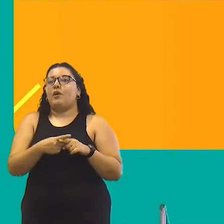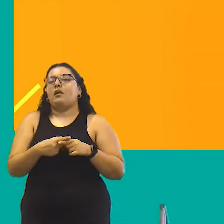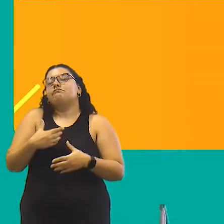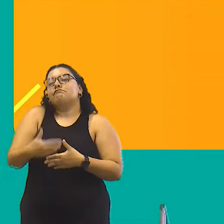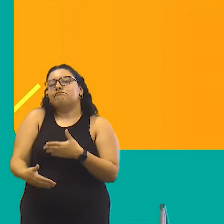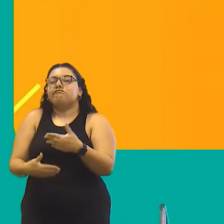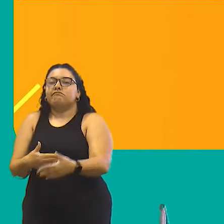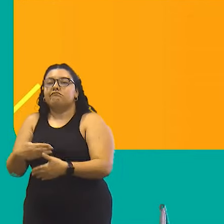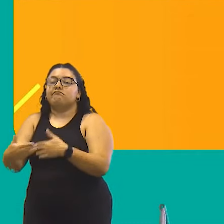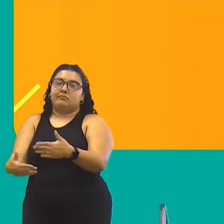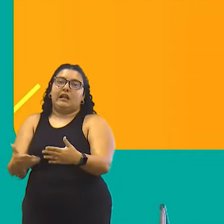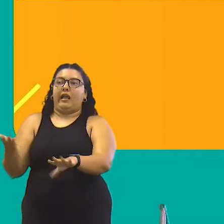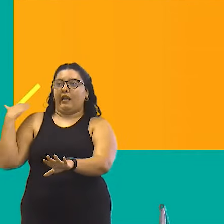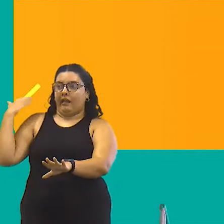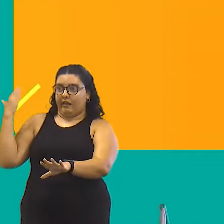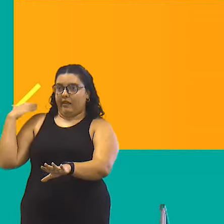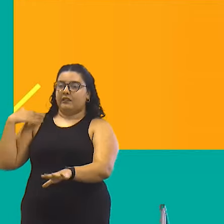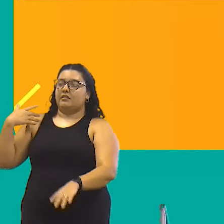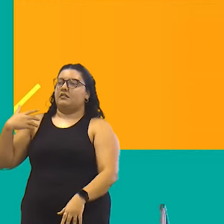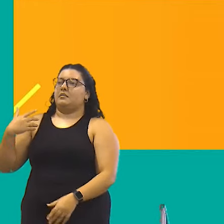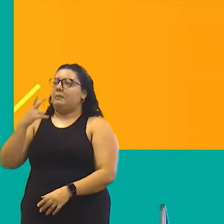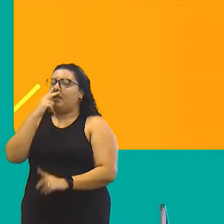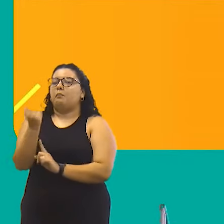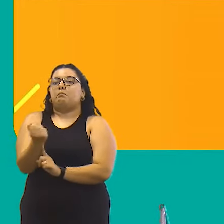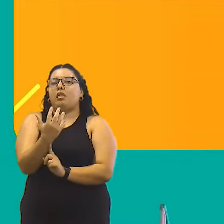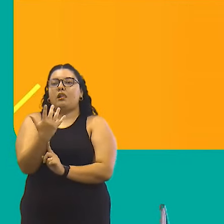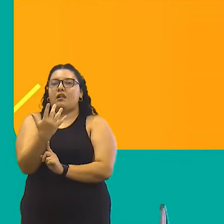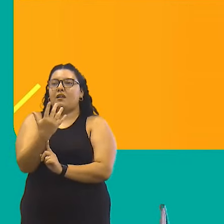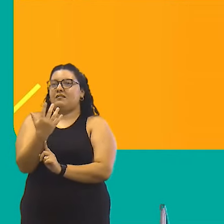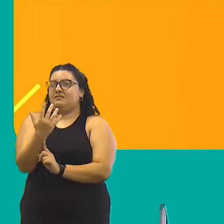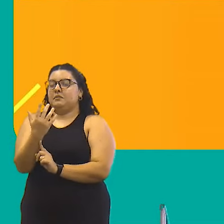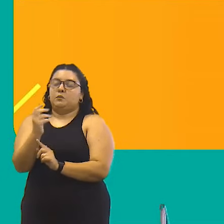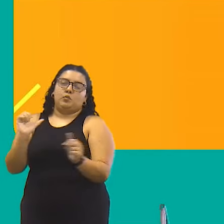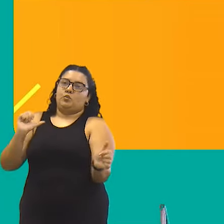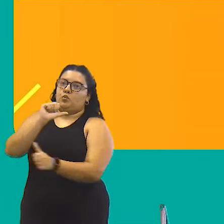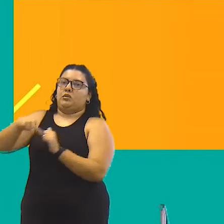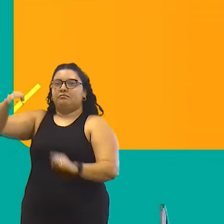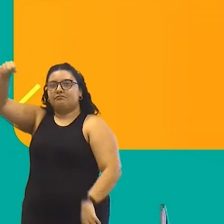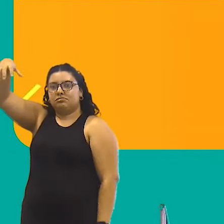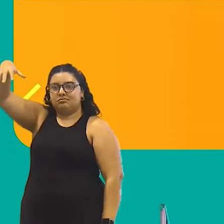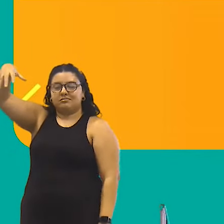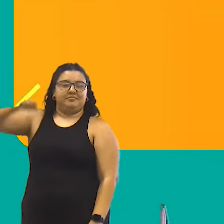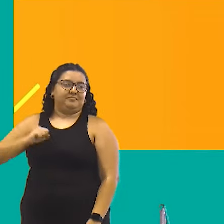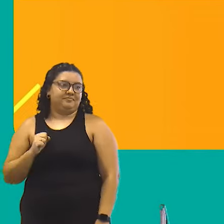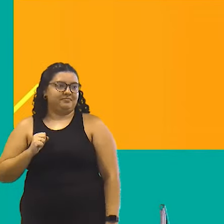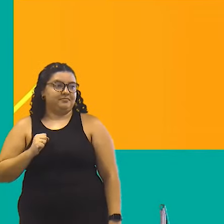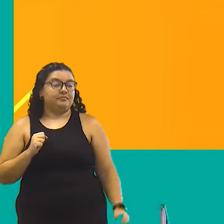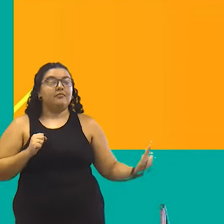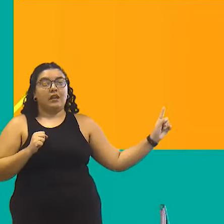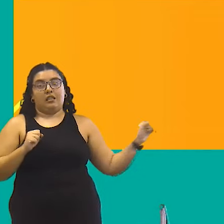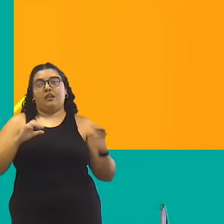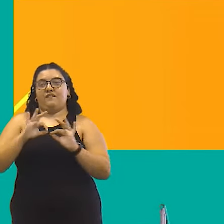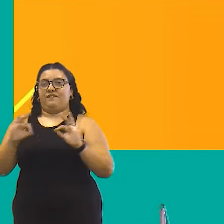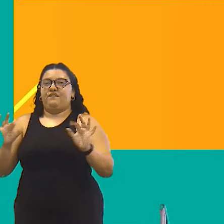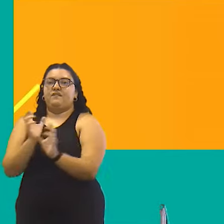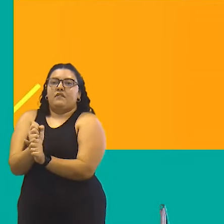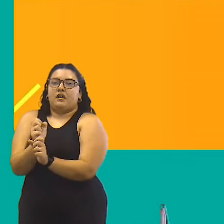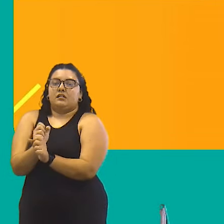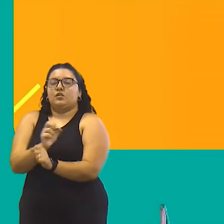a trocar as velas pelas lâmpadas. Mas vamos lá. Existe uma equação